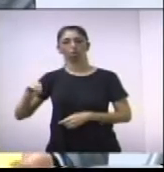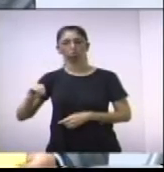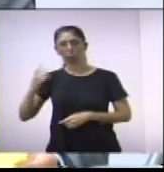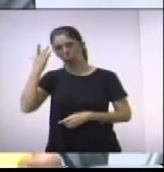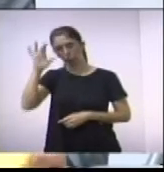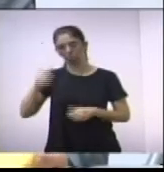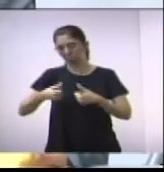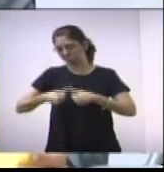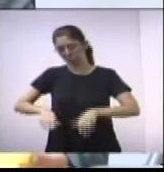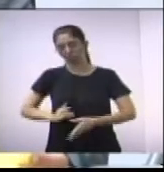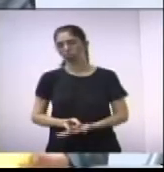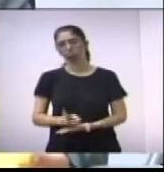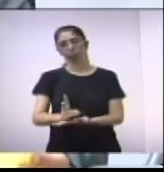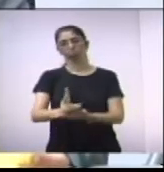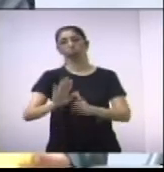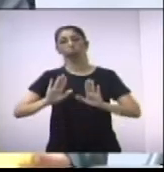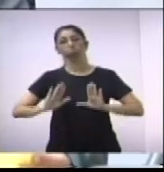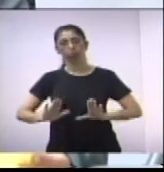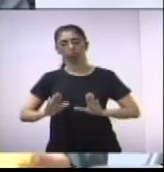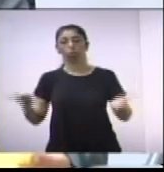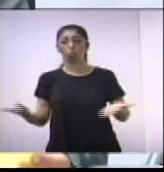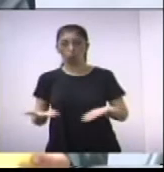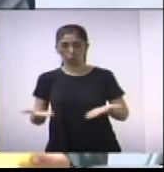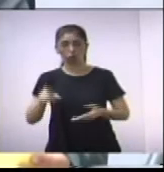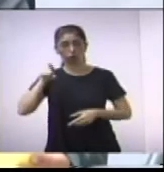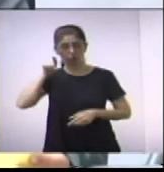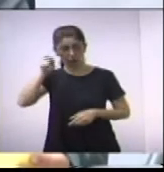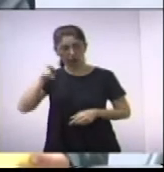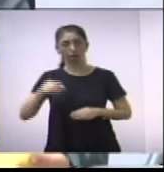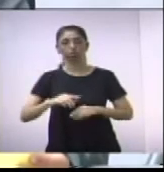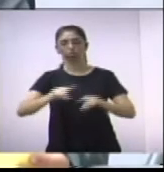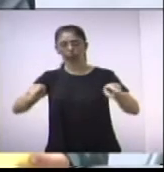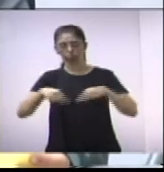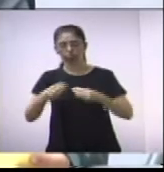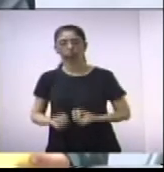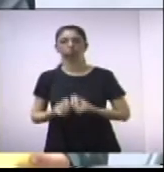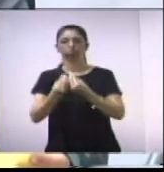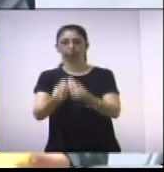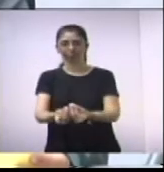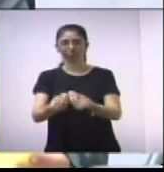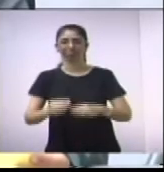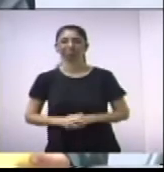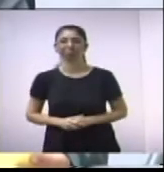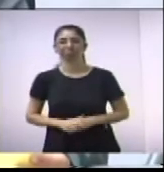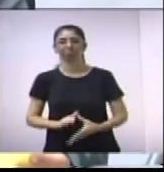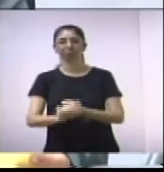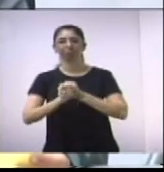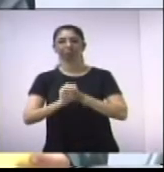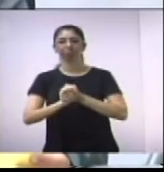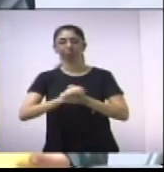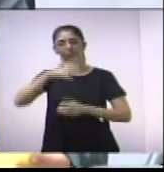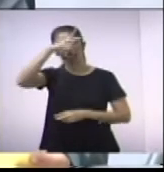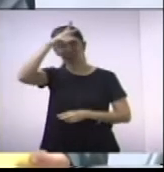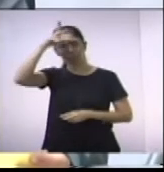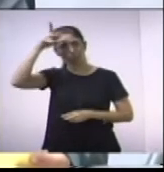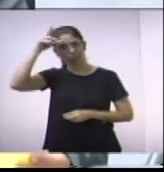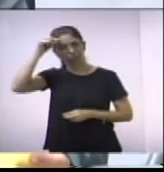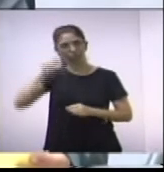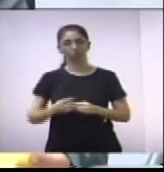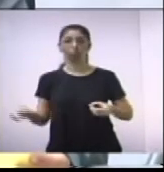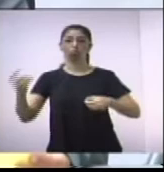se vai para um outro local, mas, enfim, foi muito gratificante. E os parabéns aí ao Executivo por ter conseguido esse